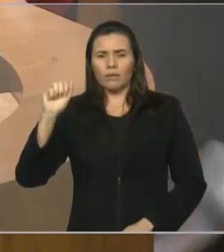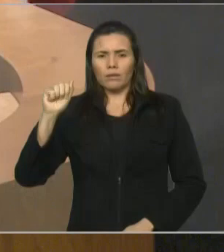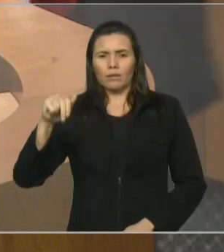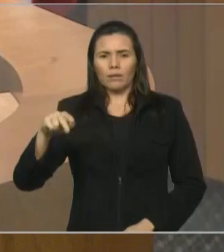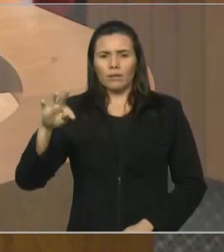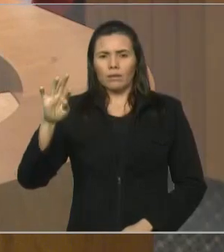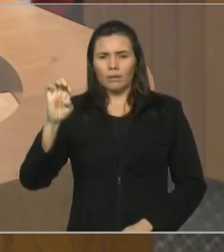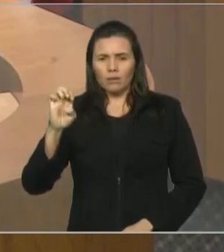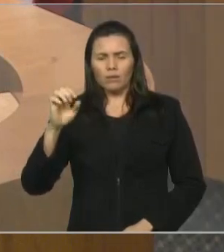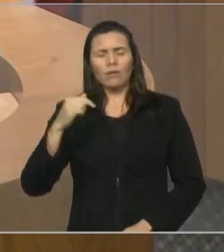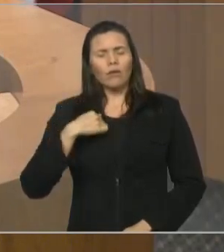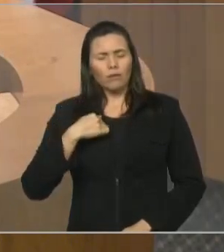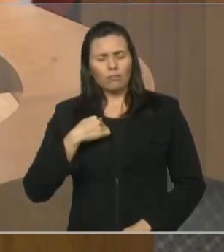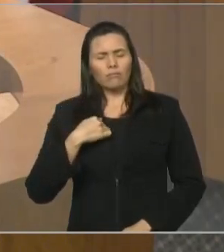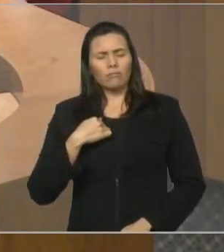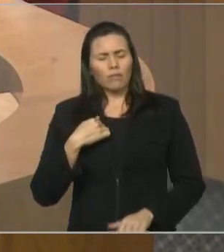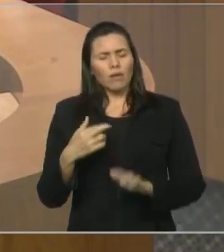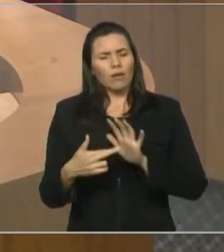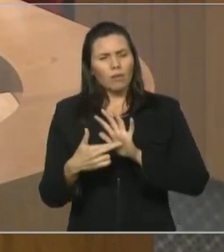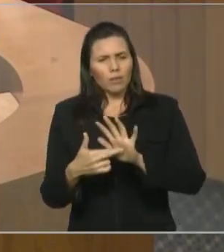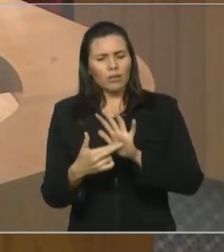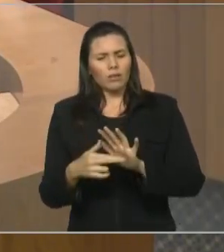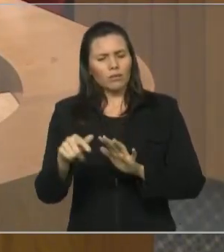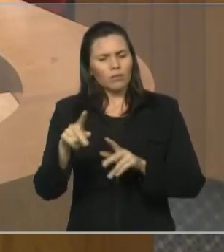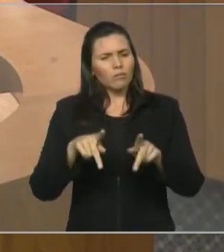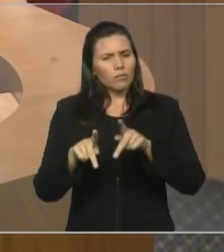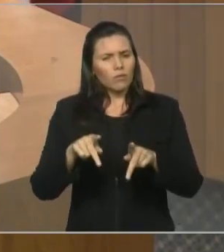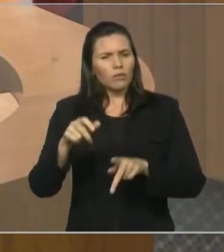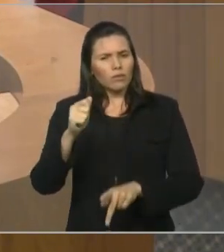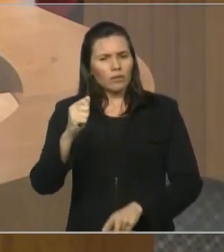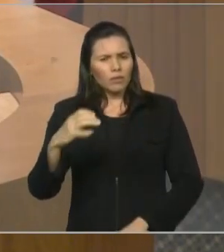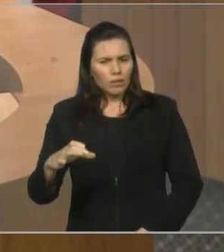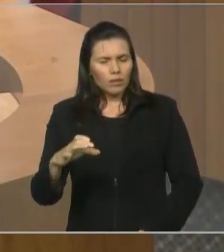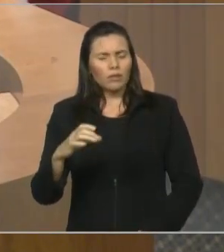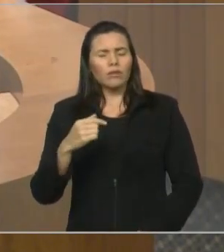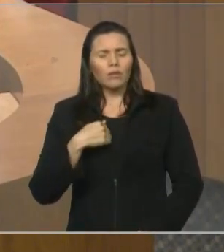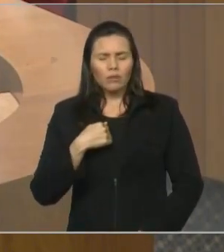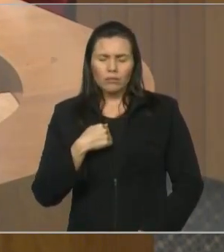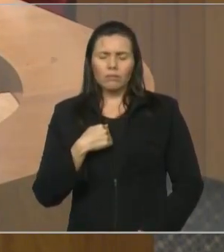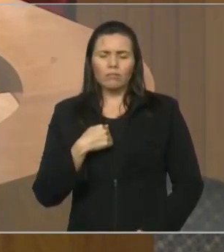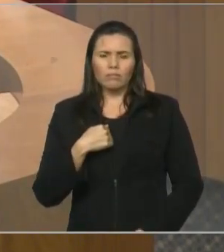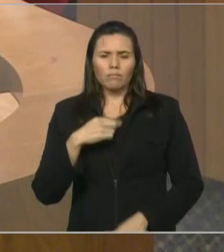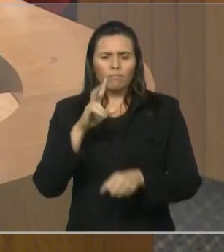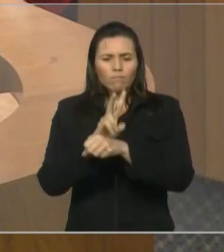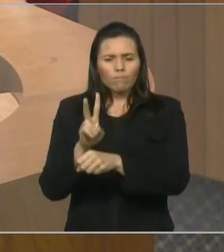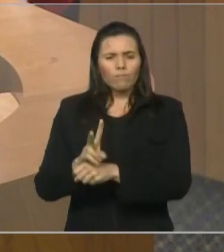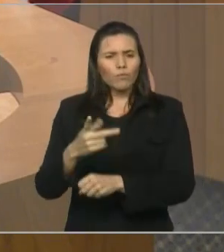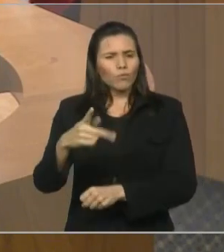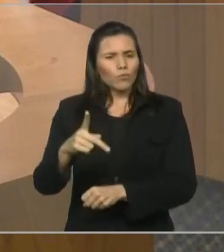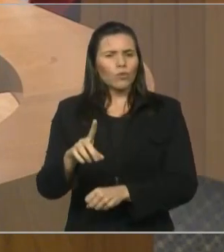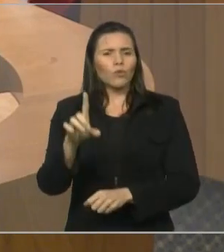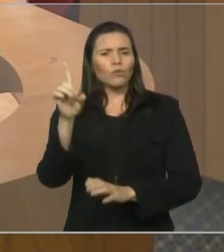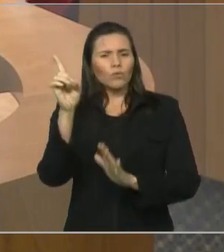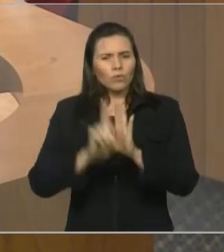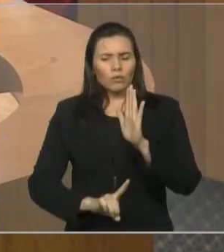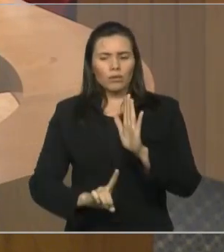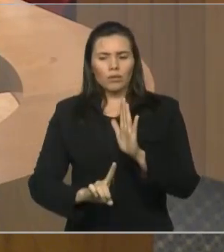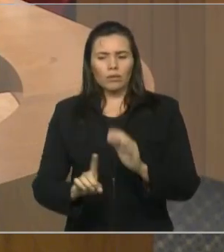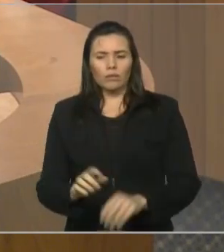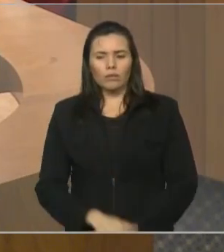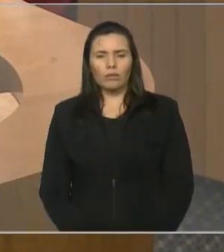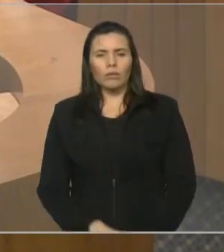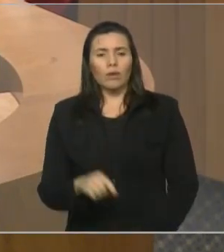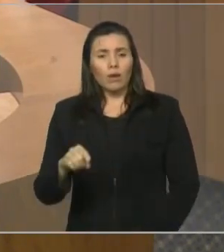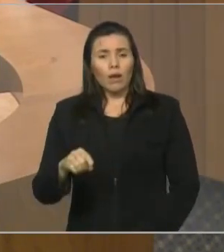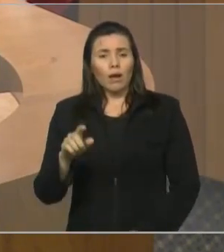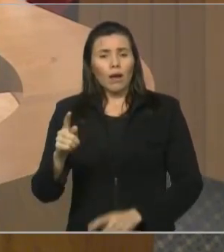Respeitadas as formalidades legais, a administração municipal não acatou